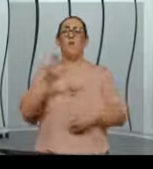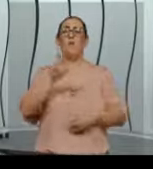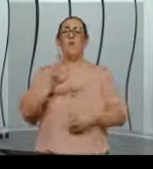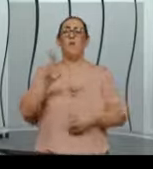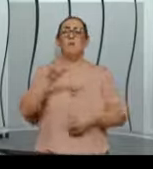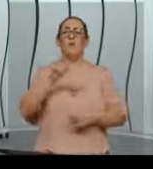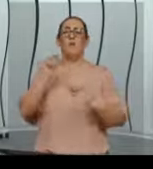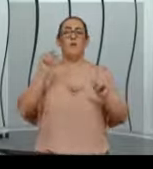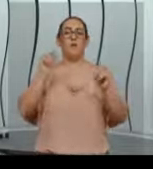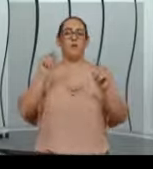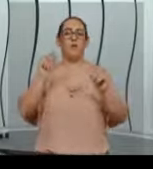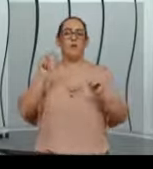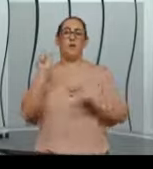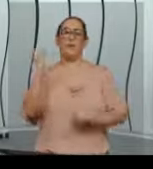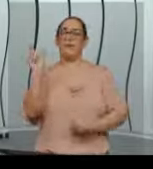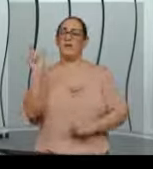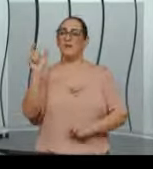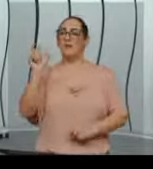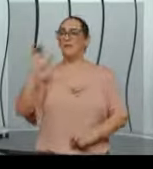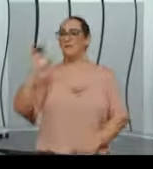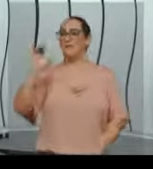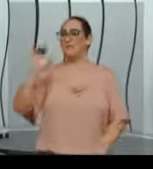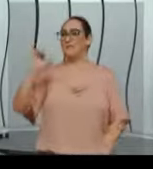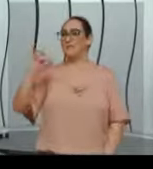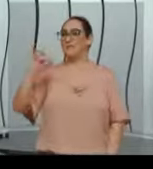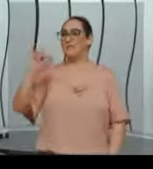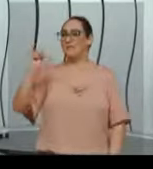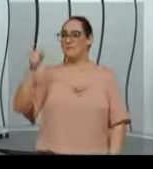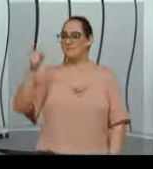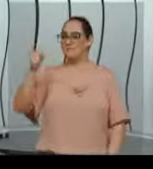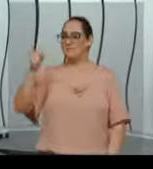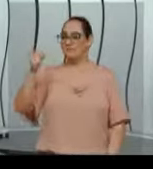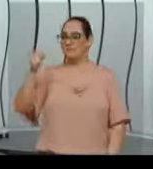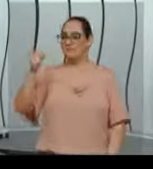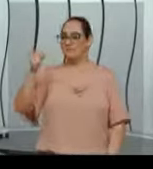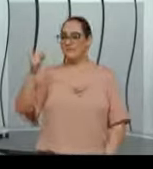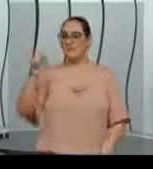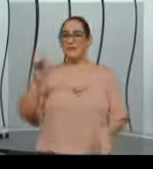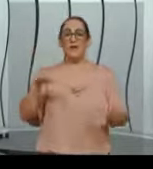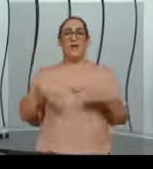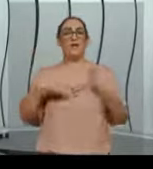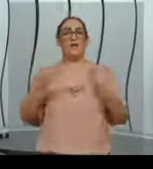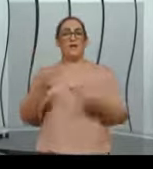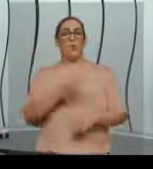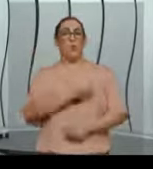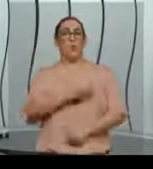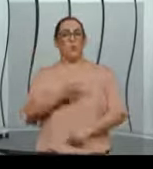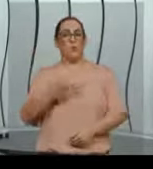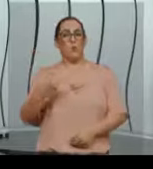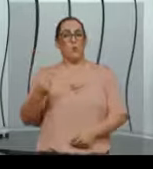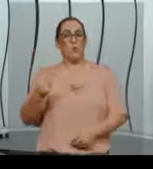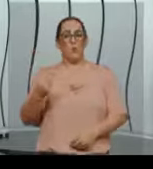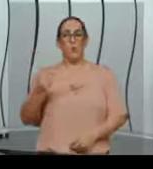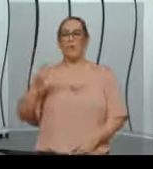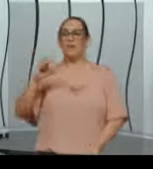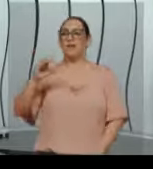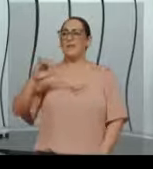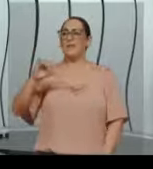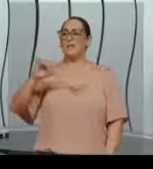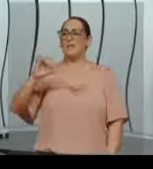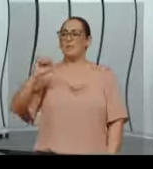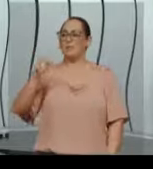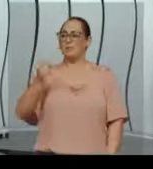para diferenciar eles. Então, o nome dessa substância se torna